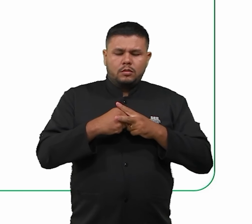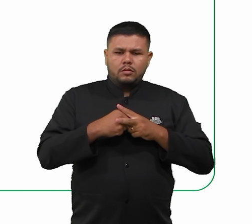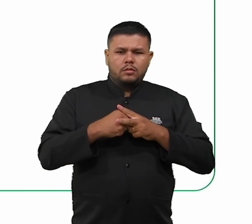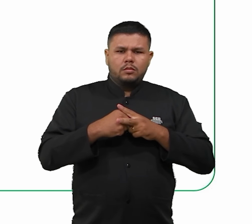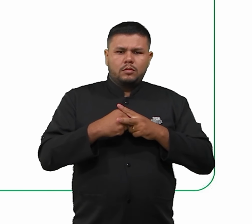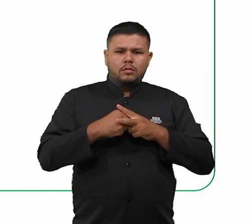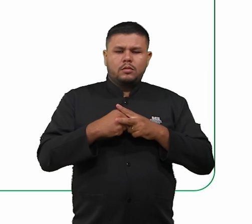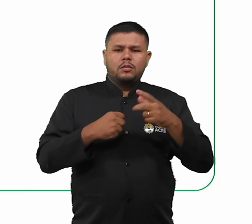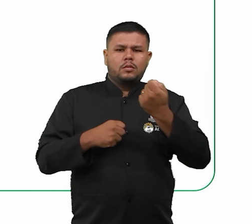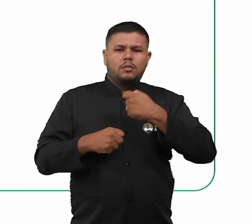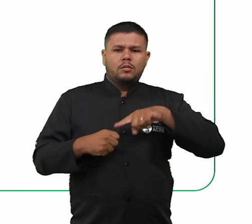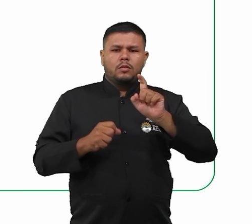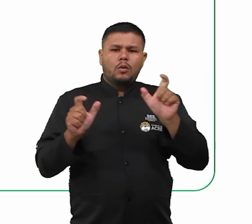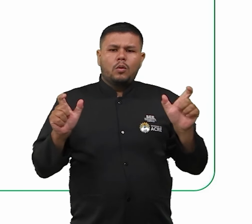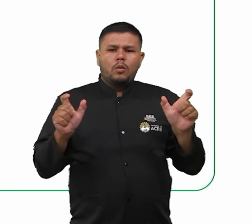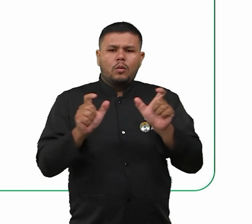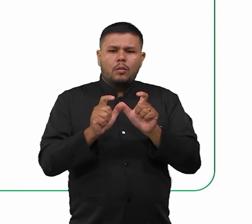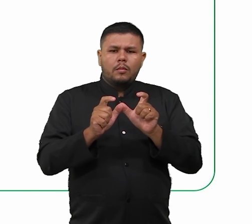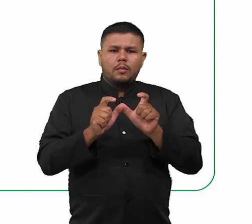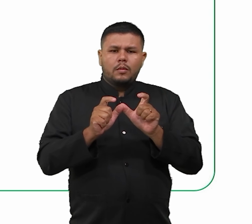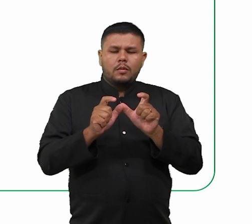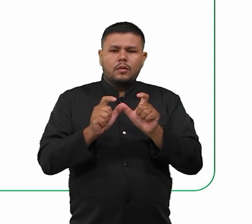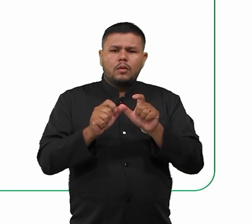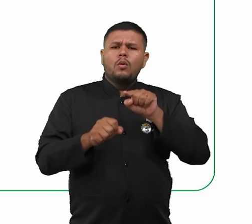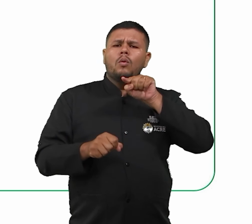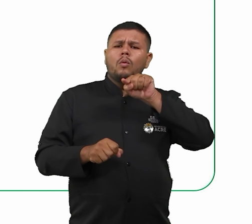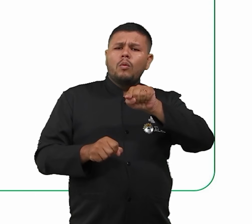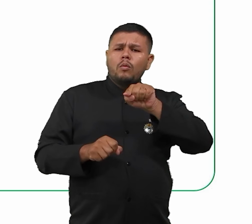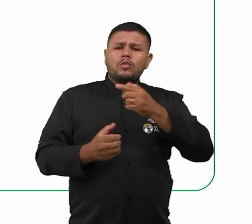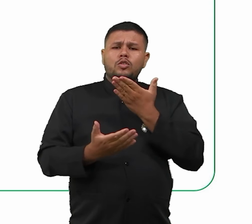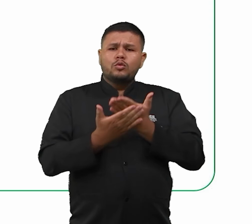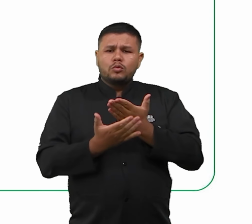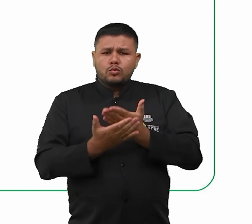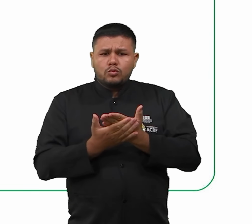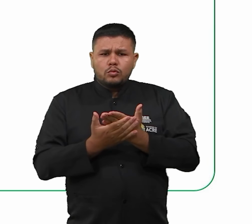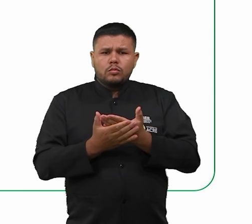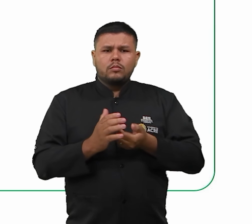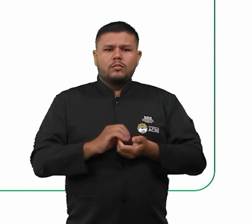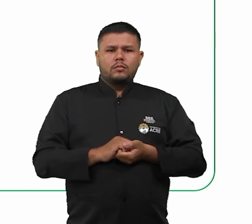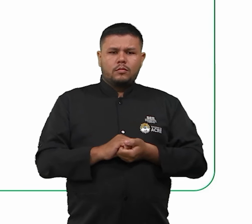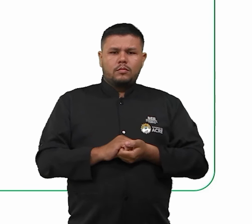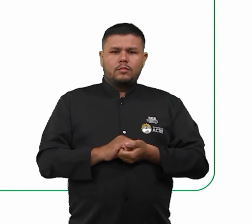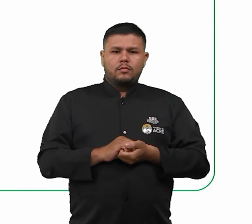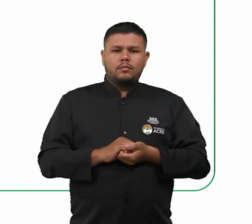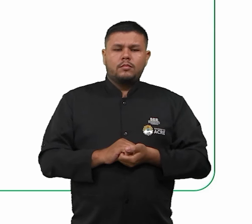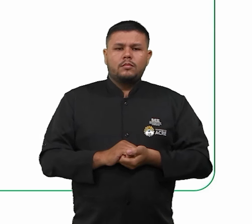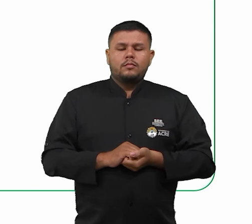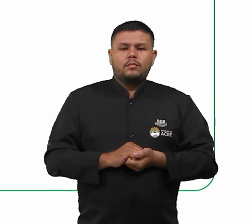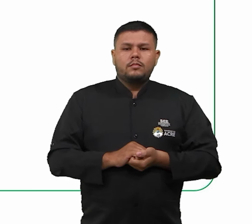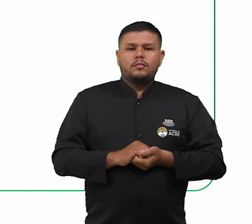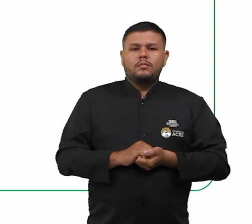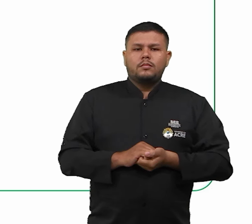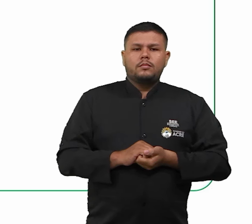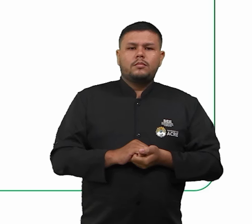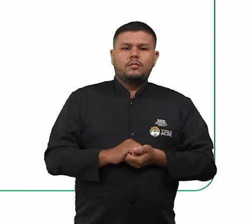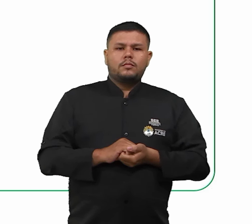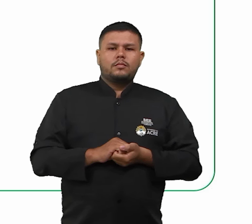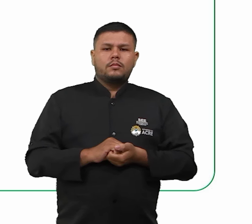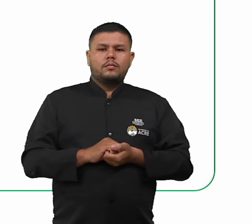aqui? Que você estuda. Está aqui nossa conjunção.